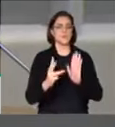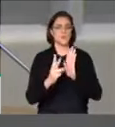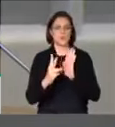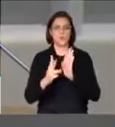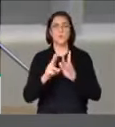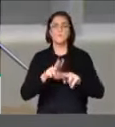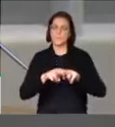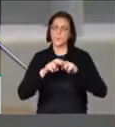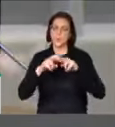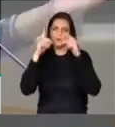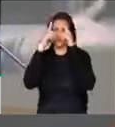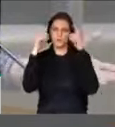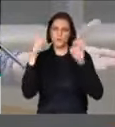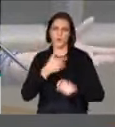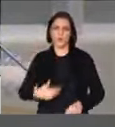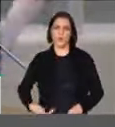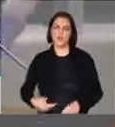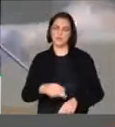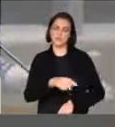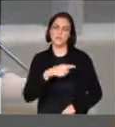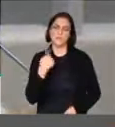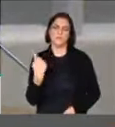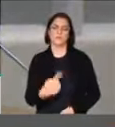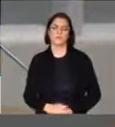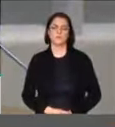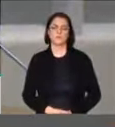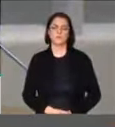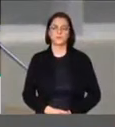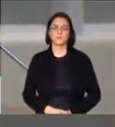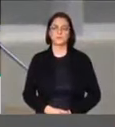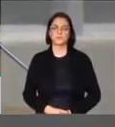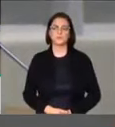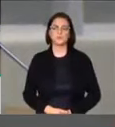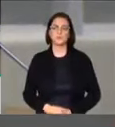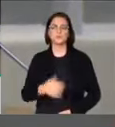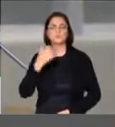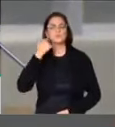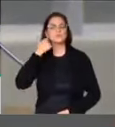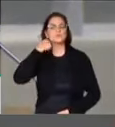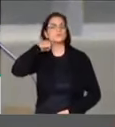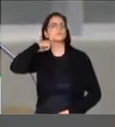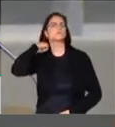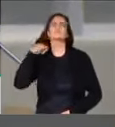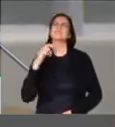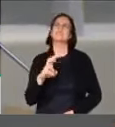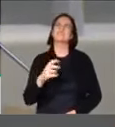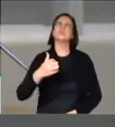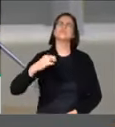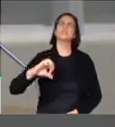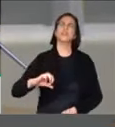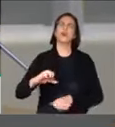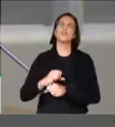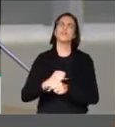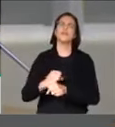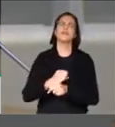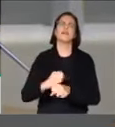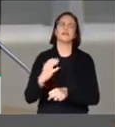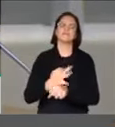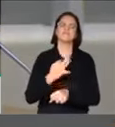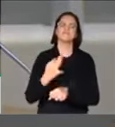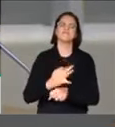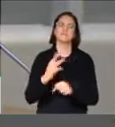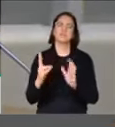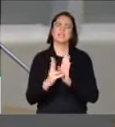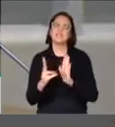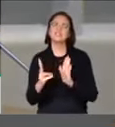vítimas da violência do Estado. Aliás, falando em resistência, como não falar dos 519 anos de resistência dos